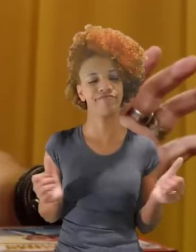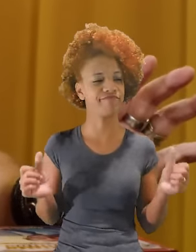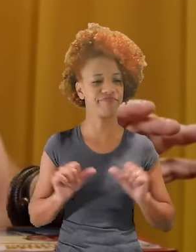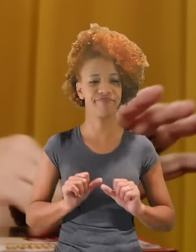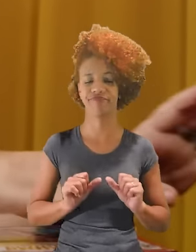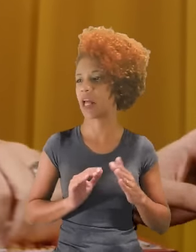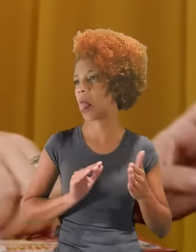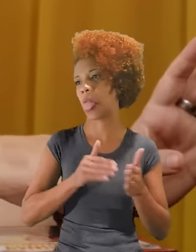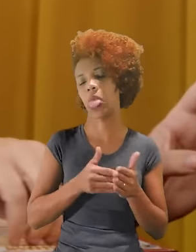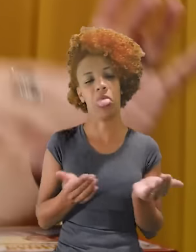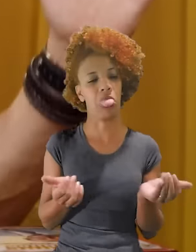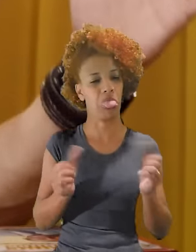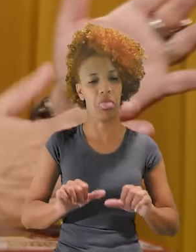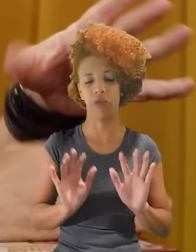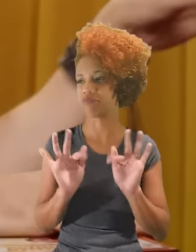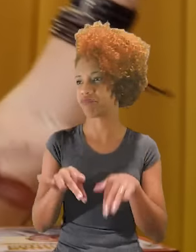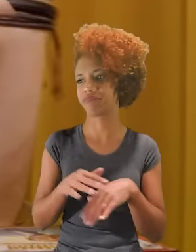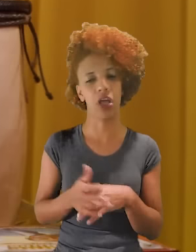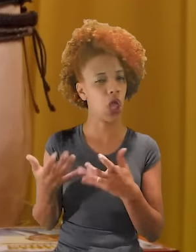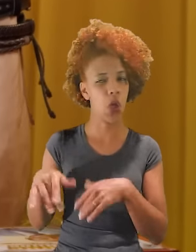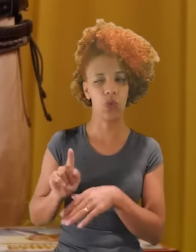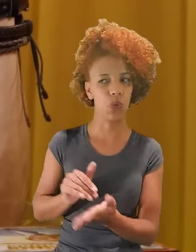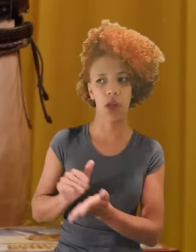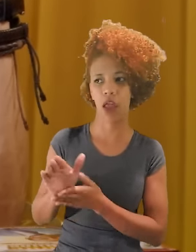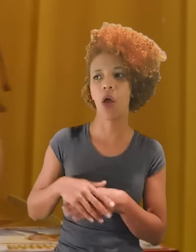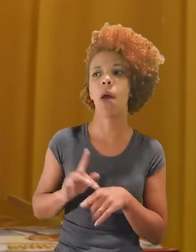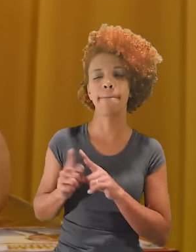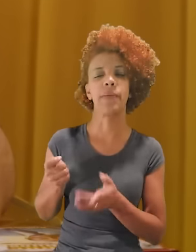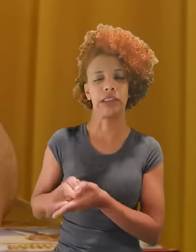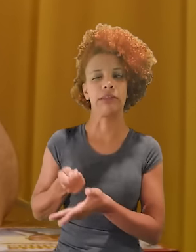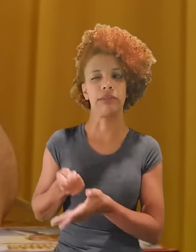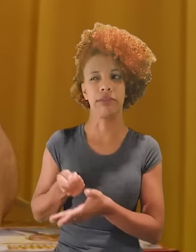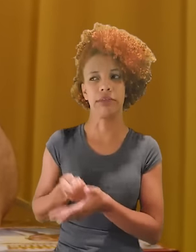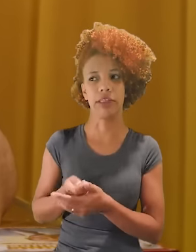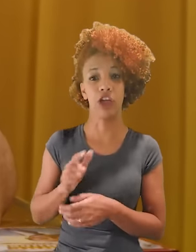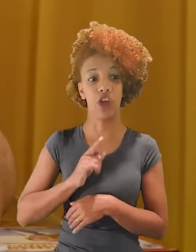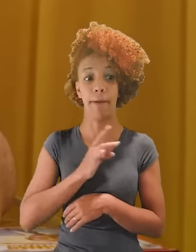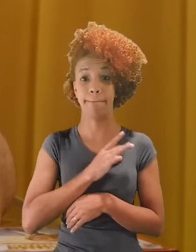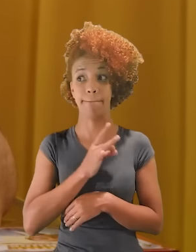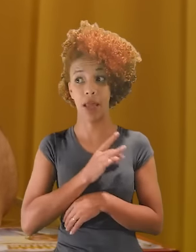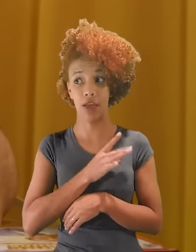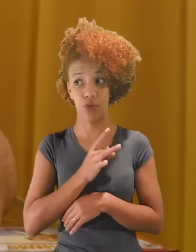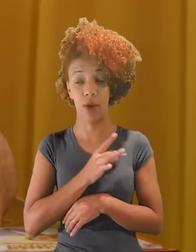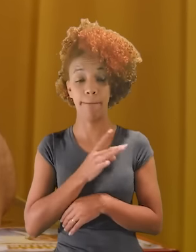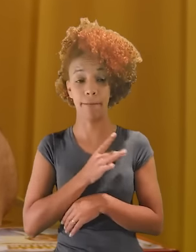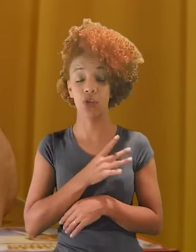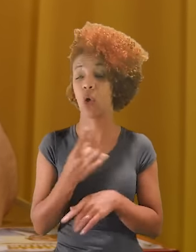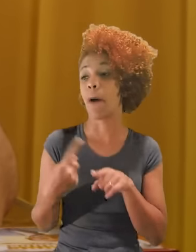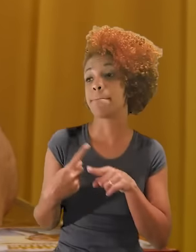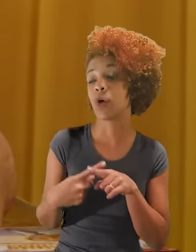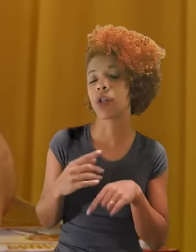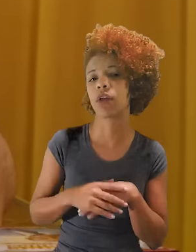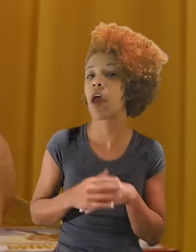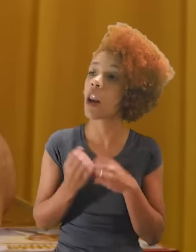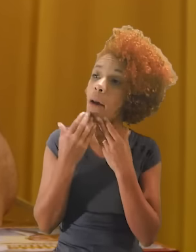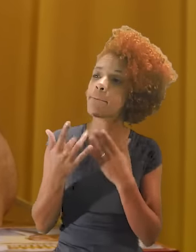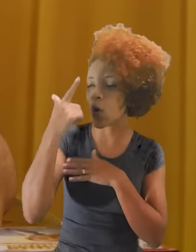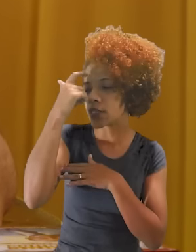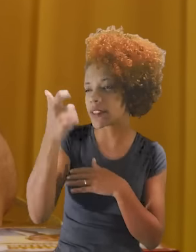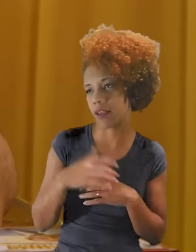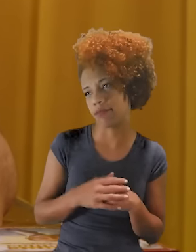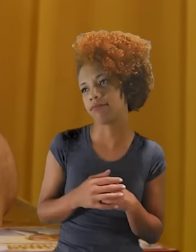já era, cara. Você não passou no conceito dele. Falou assim, esse cara tá fora. Esse cara eu não quero. Mas ele era casquinha, entendeu? Tipo assim, a galera tinha medo dele. Medo. Porque... Mas era um homem de